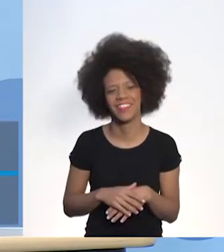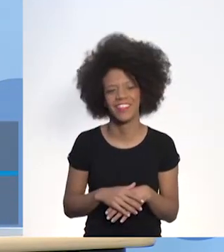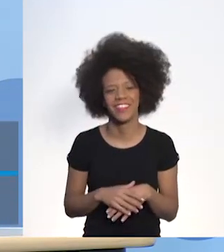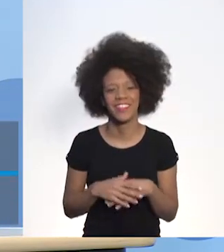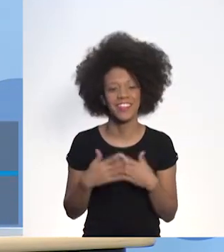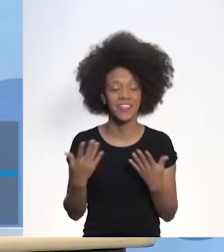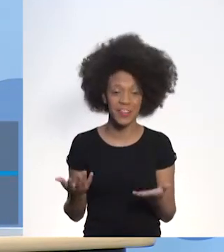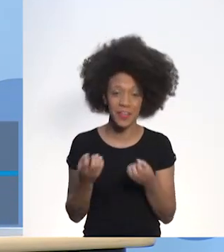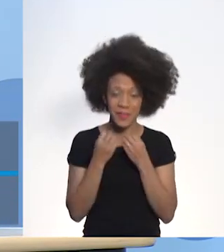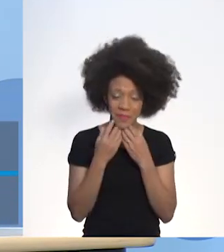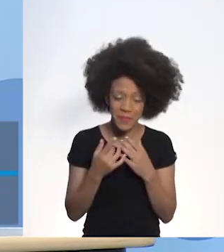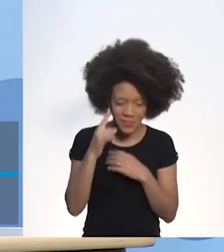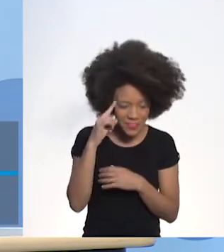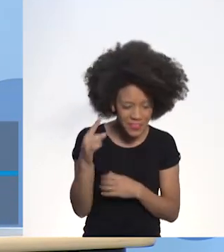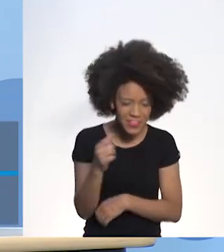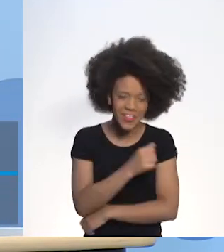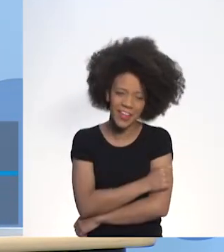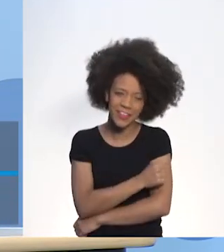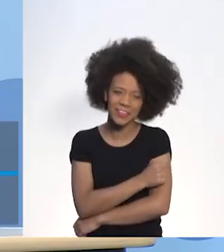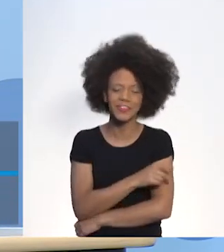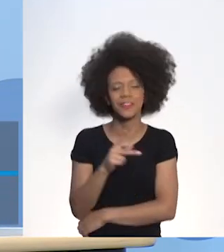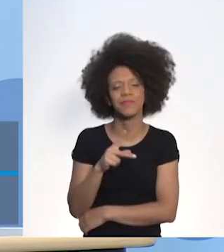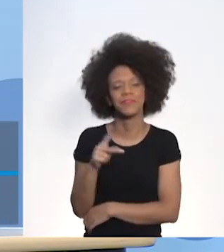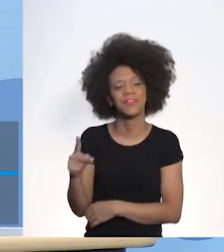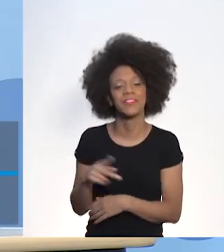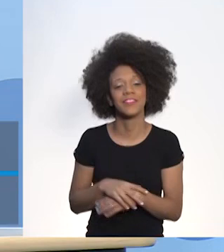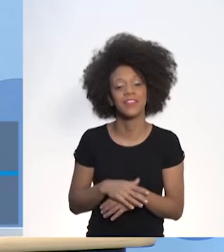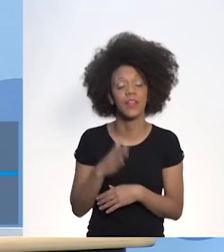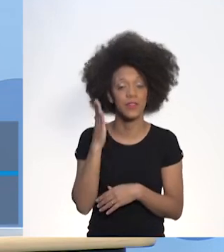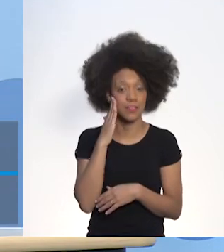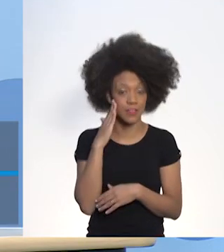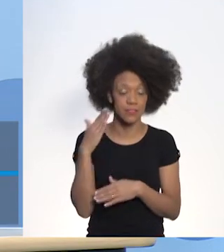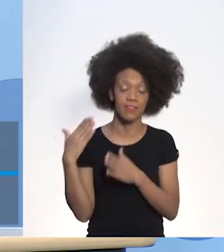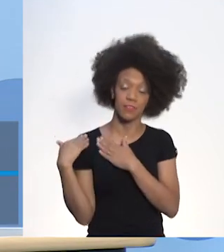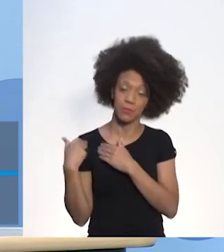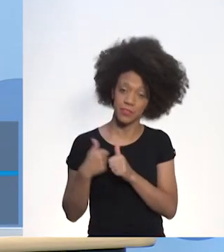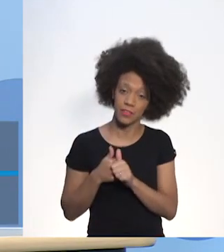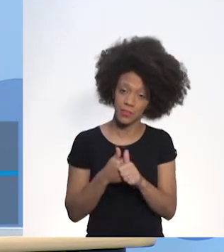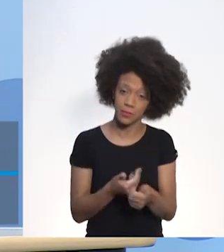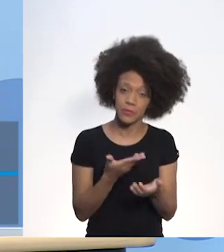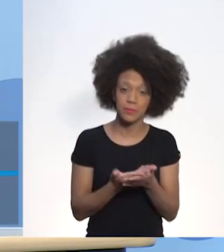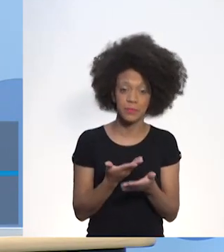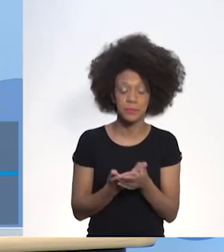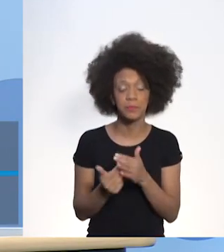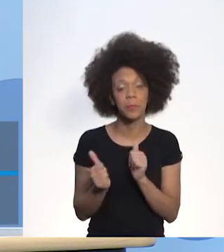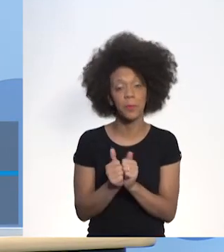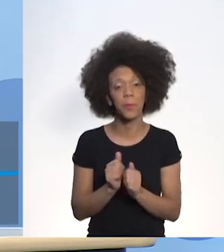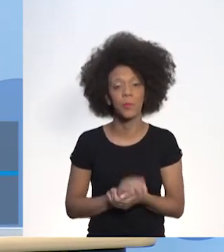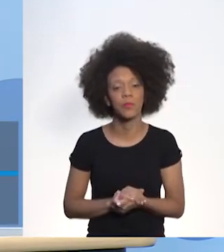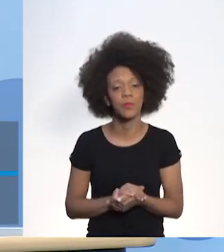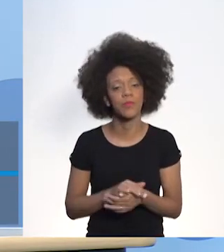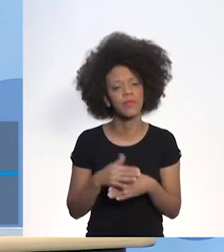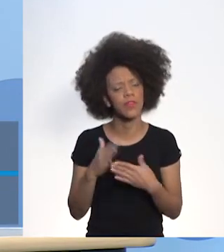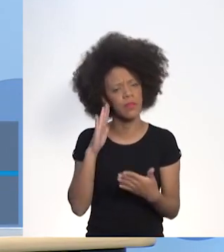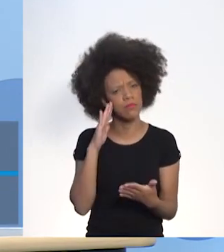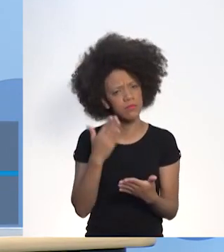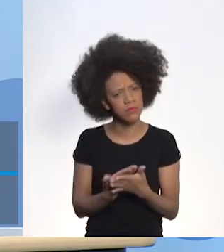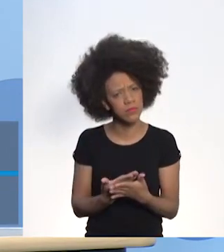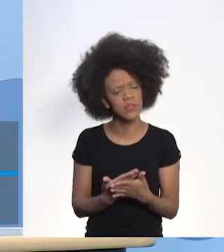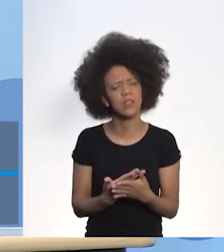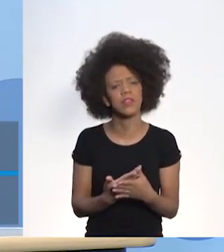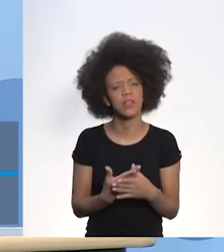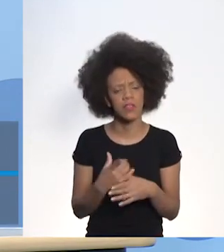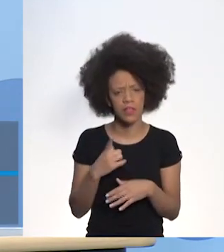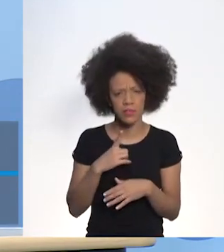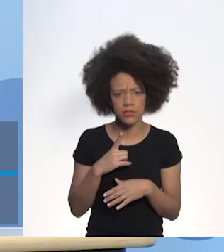Obrigada. Bom dia, alunos, professores. Eu sei que tem pais também acompanhando com a gente. E eu tenho certeza que, mais